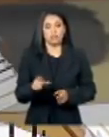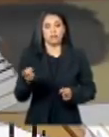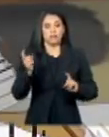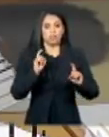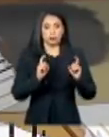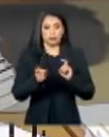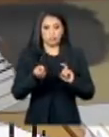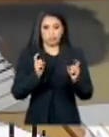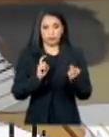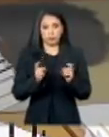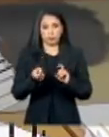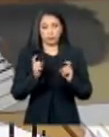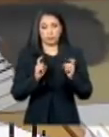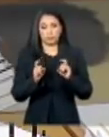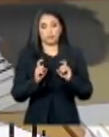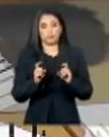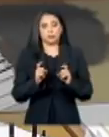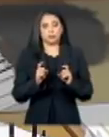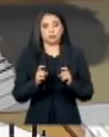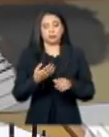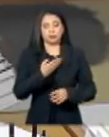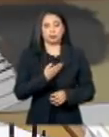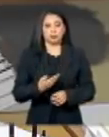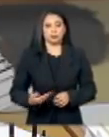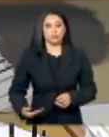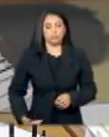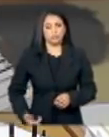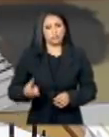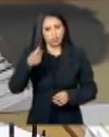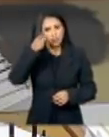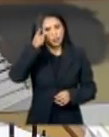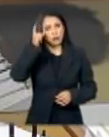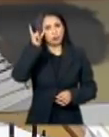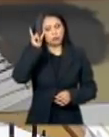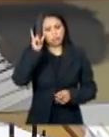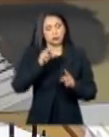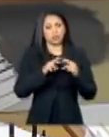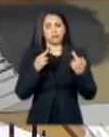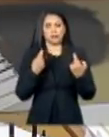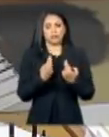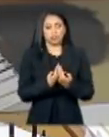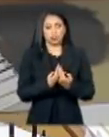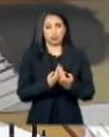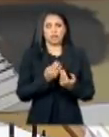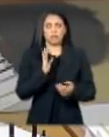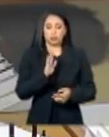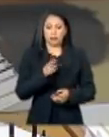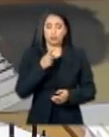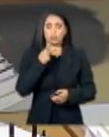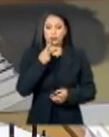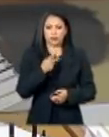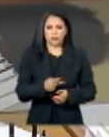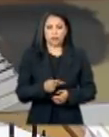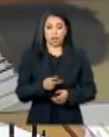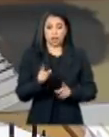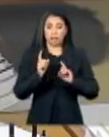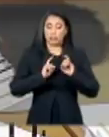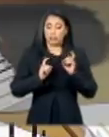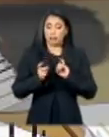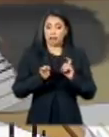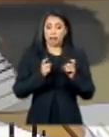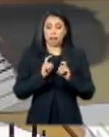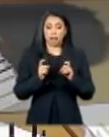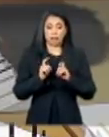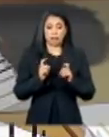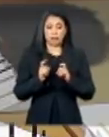pública na assentada de ontem cheguei a dizer que a administração assim